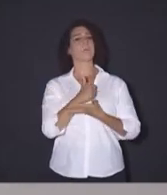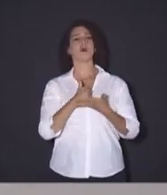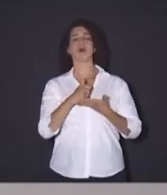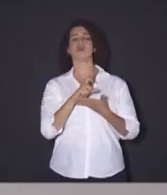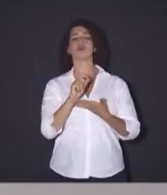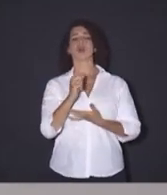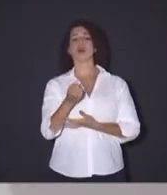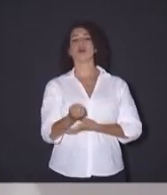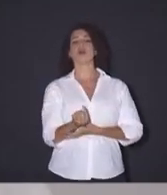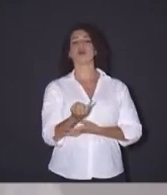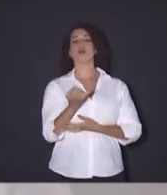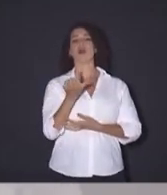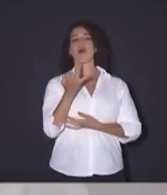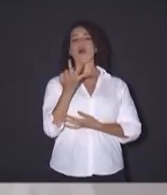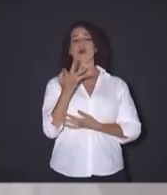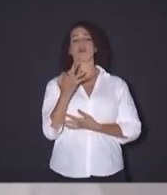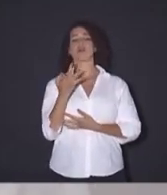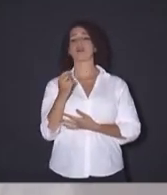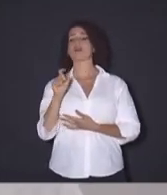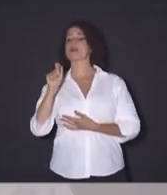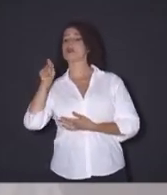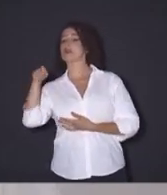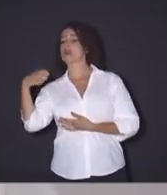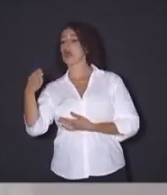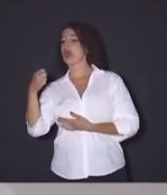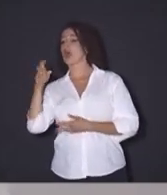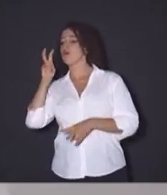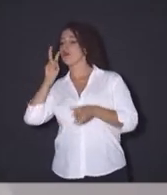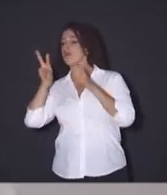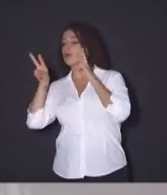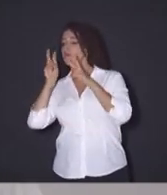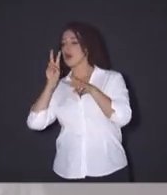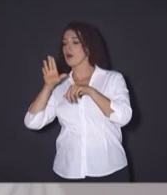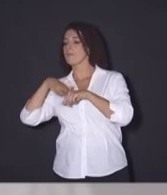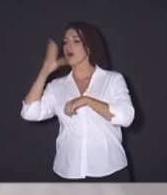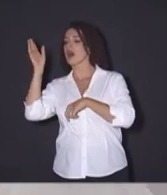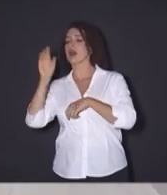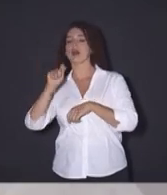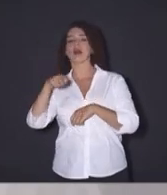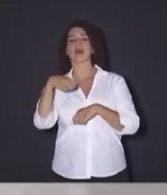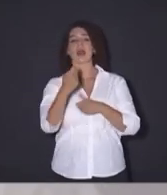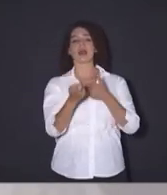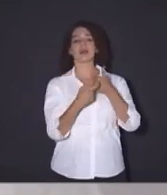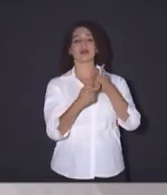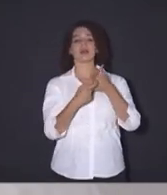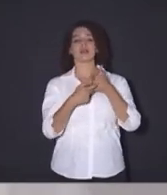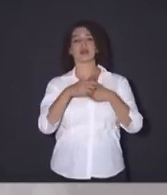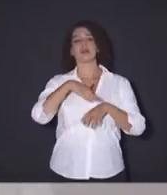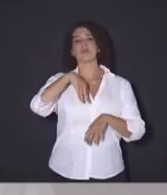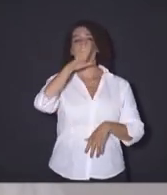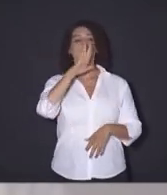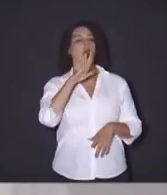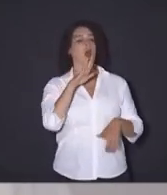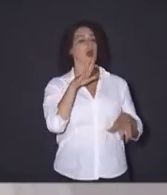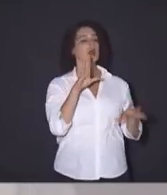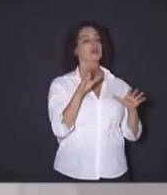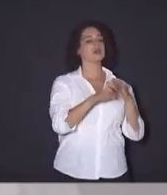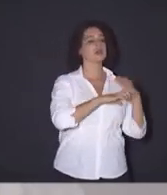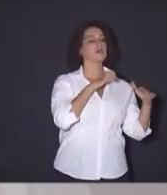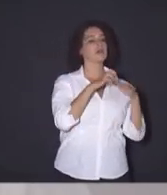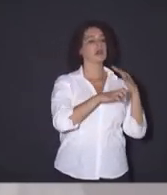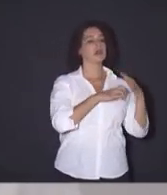quantitativo quem tem mais audiência o que é que as agências de publicidade vão é fomentar são essas figuras